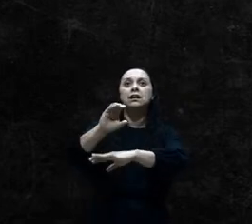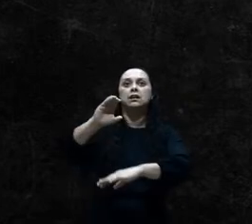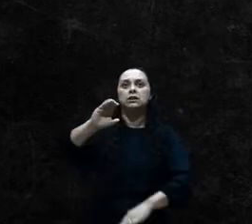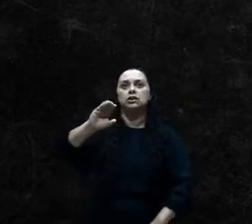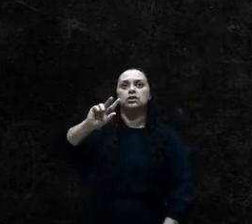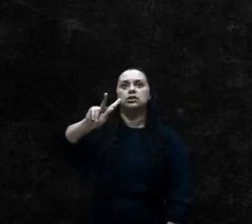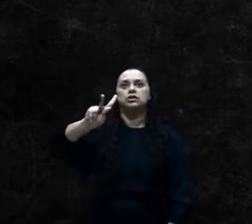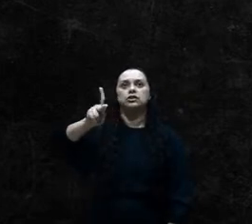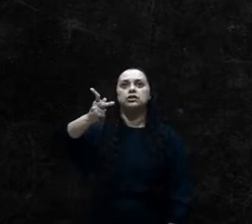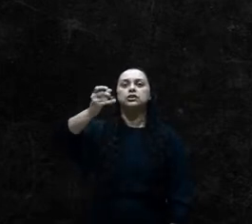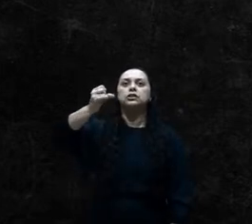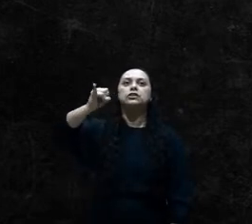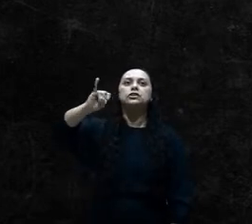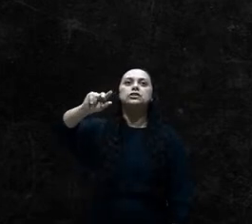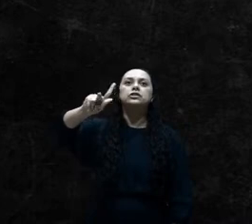contrários